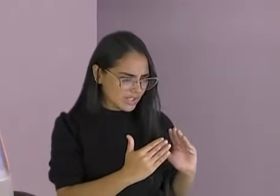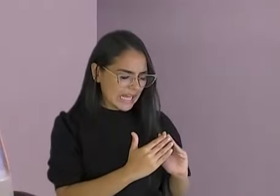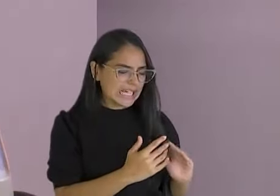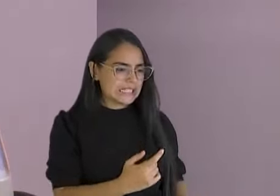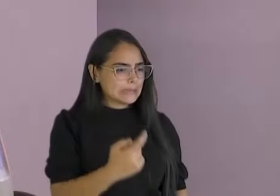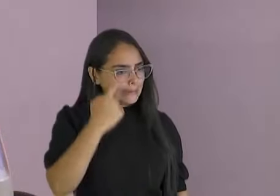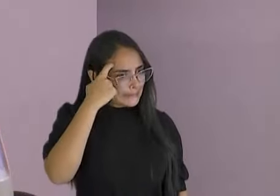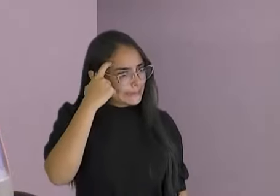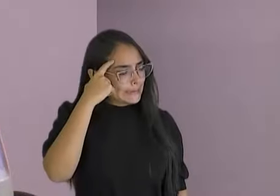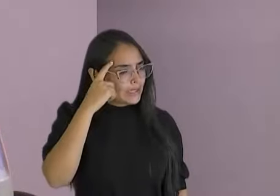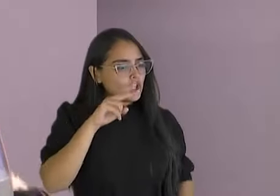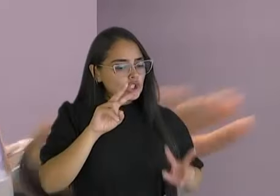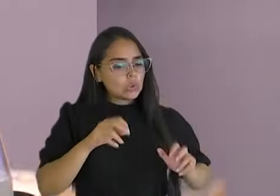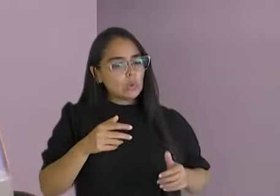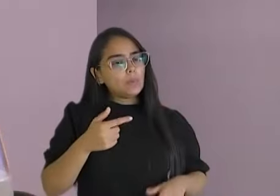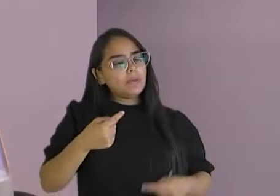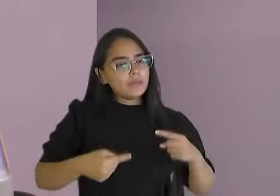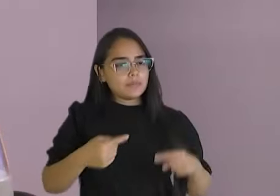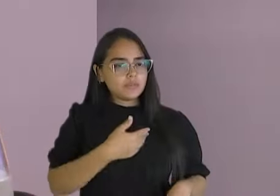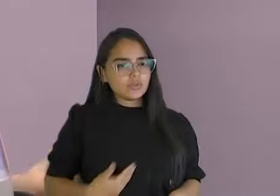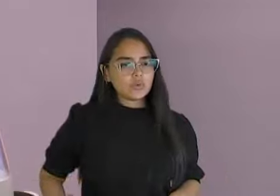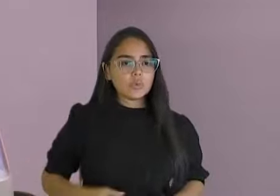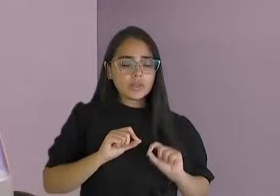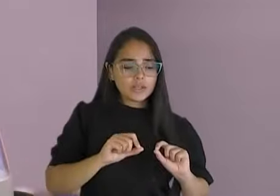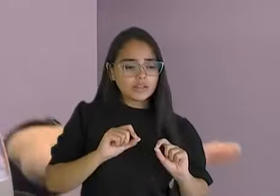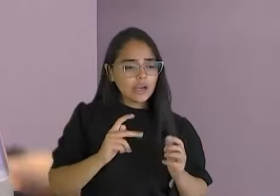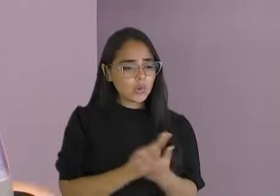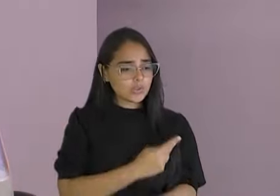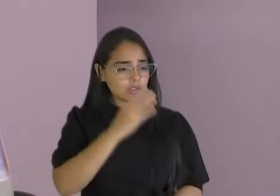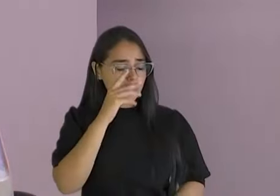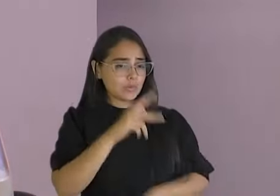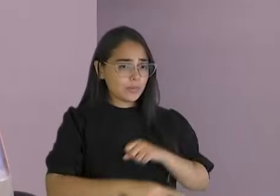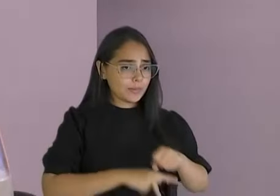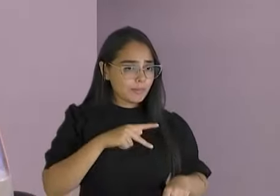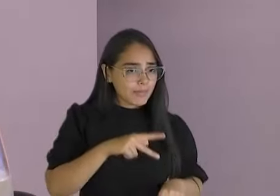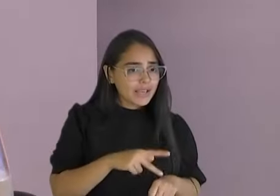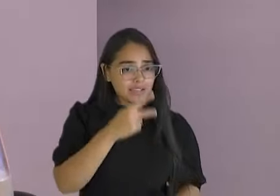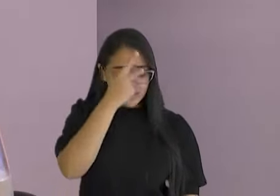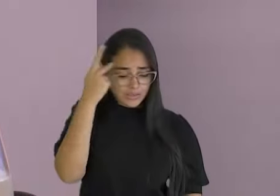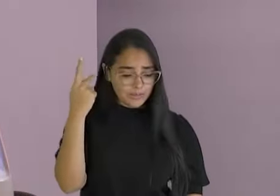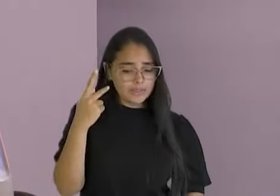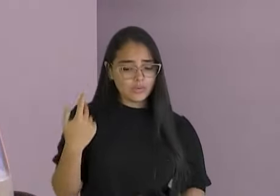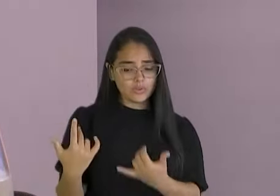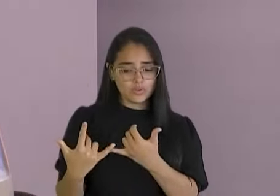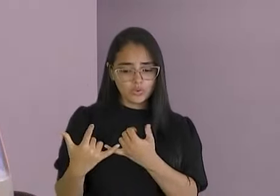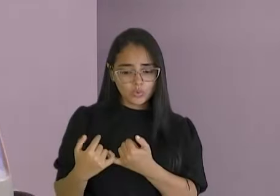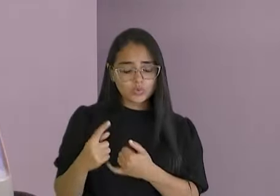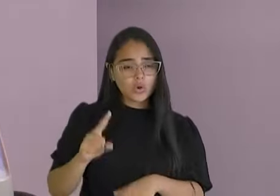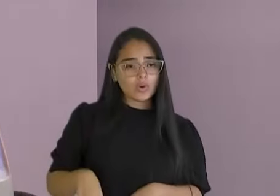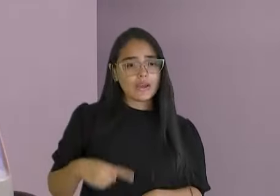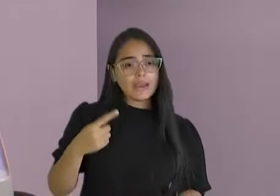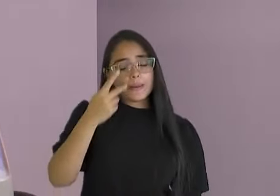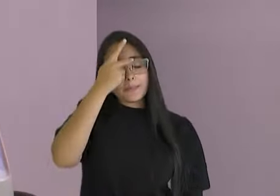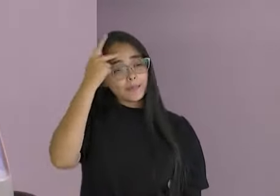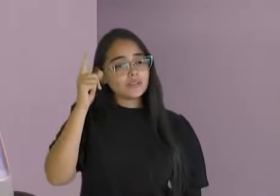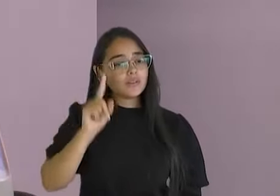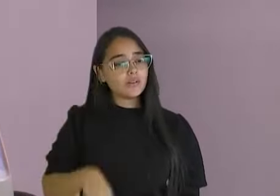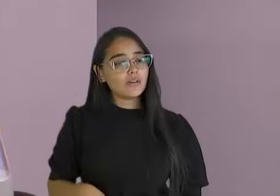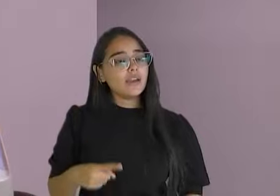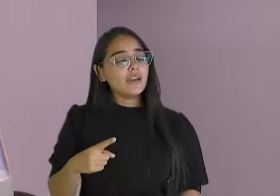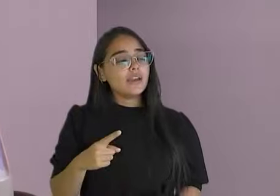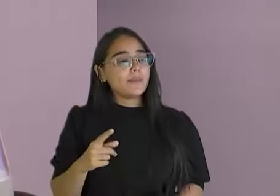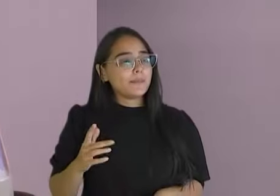em políticas públicas, né? O que está acontecendo no nosso país, que as pessoas mais afetadas pelos jogos são pessoas de baixa